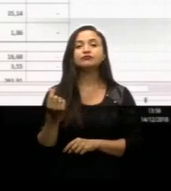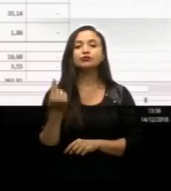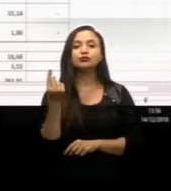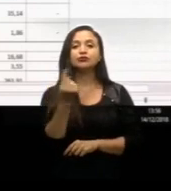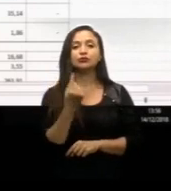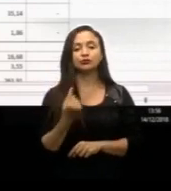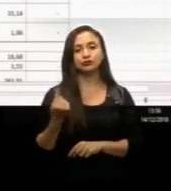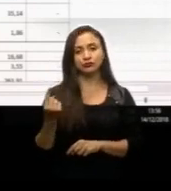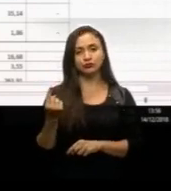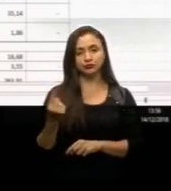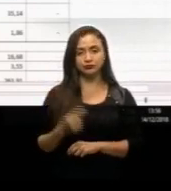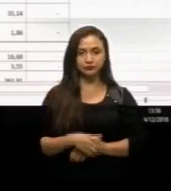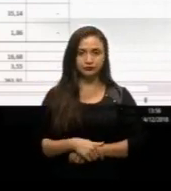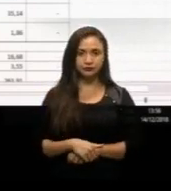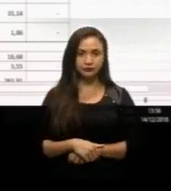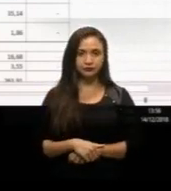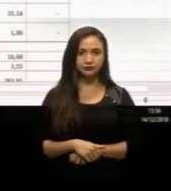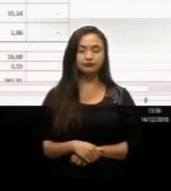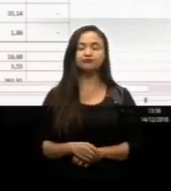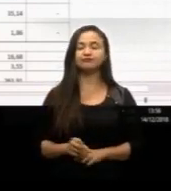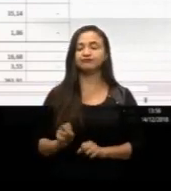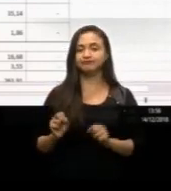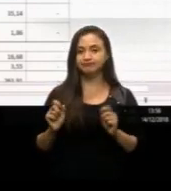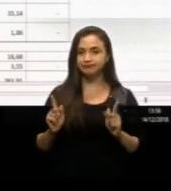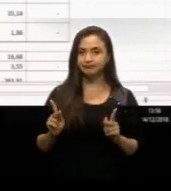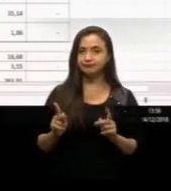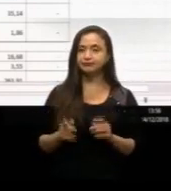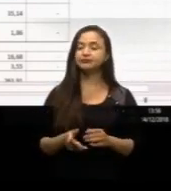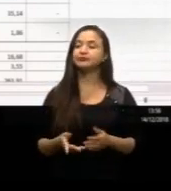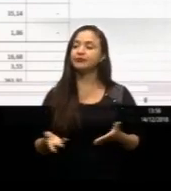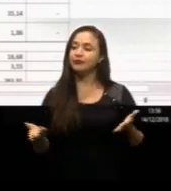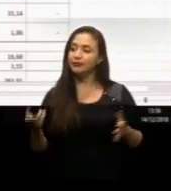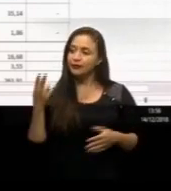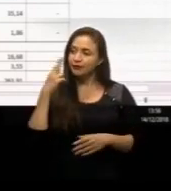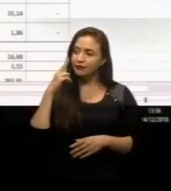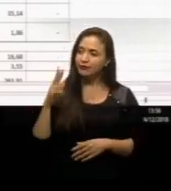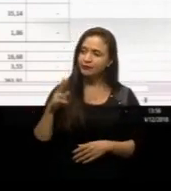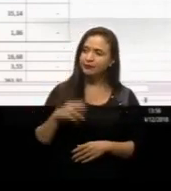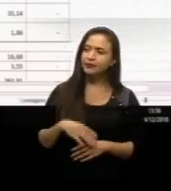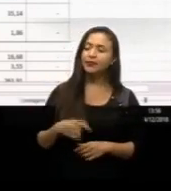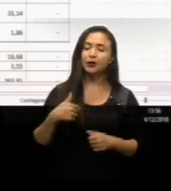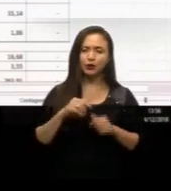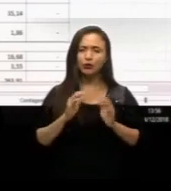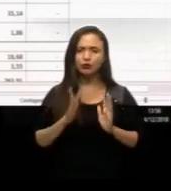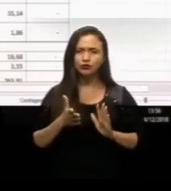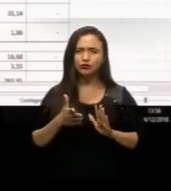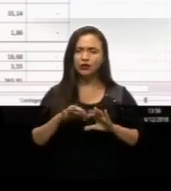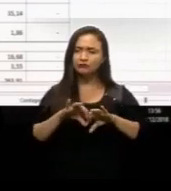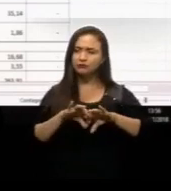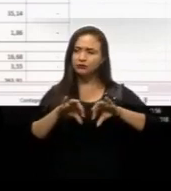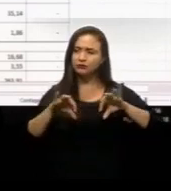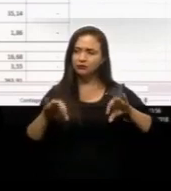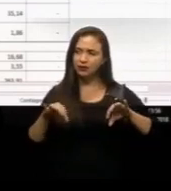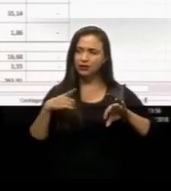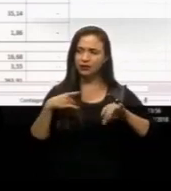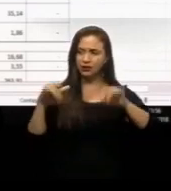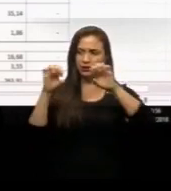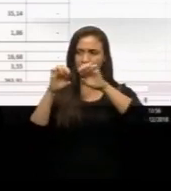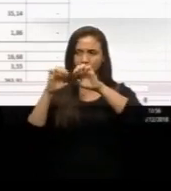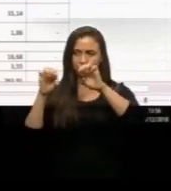ok? Muito bem. Então, vamos lá. O professor separou aqui, ó, parte